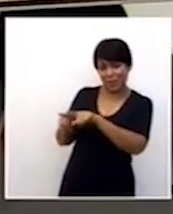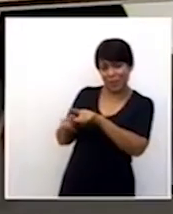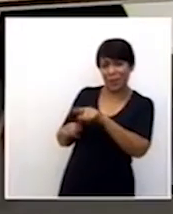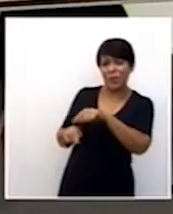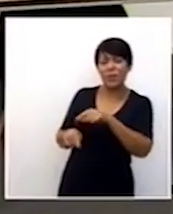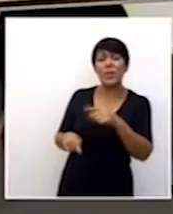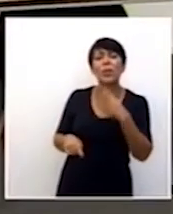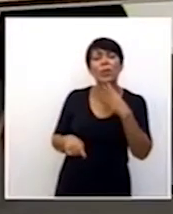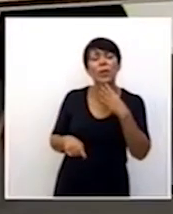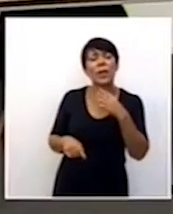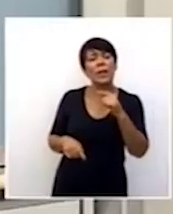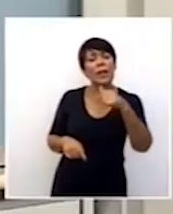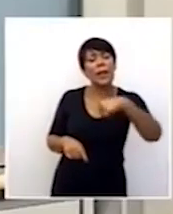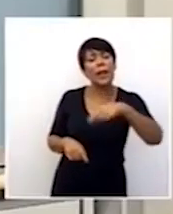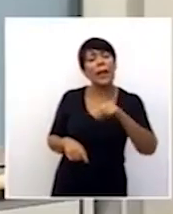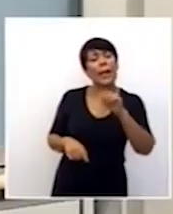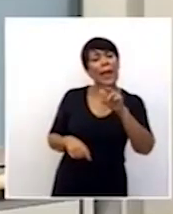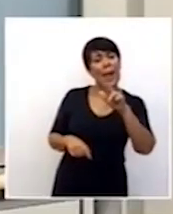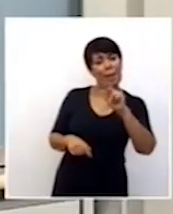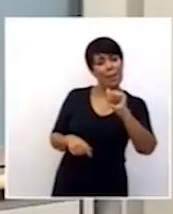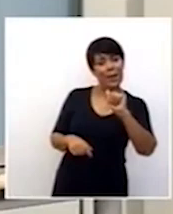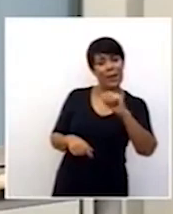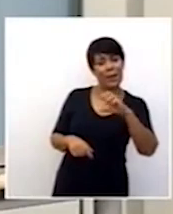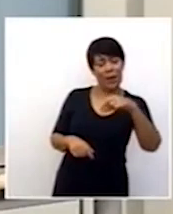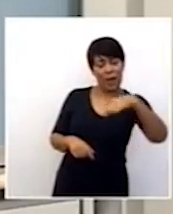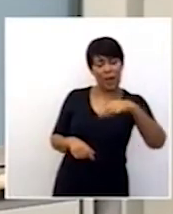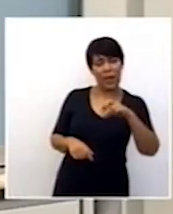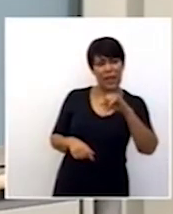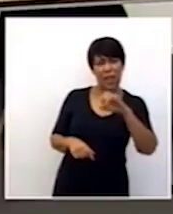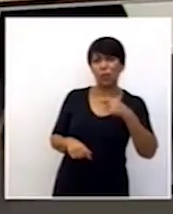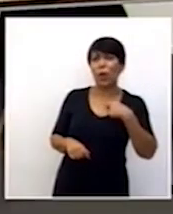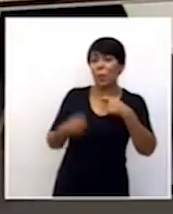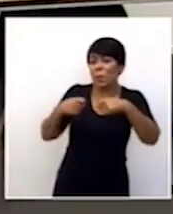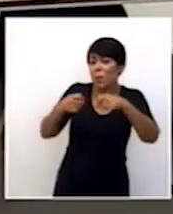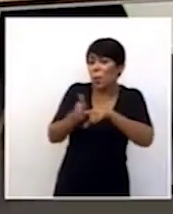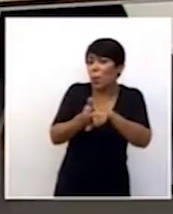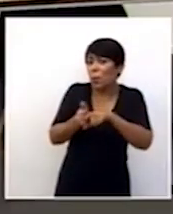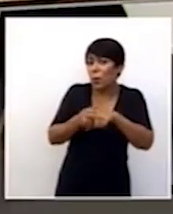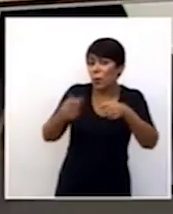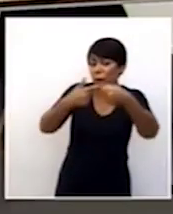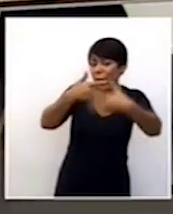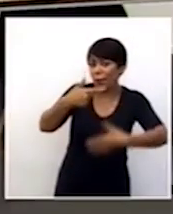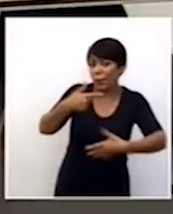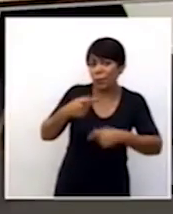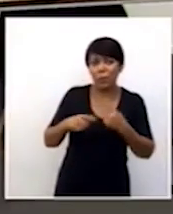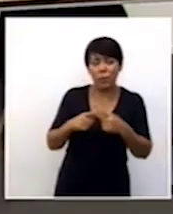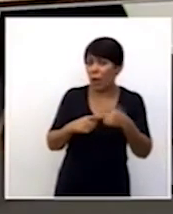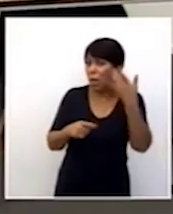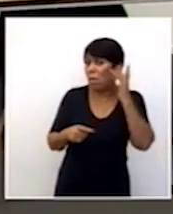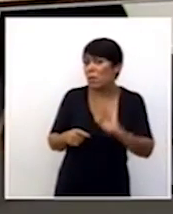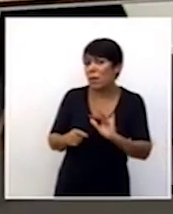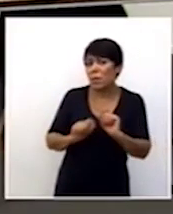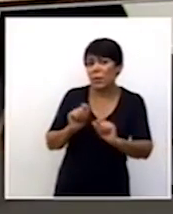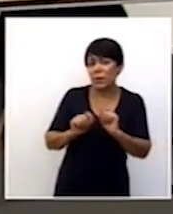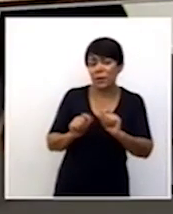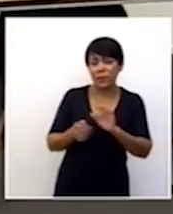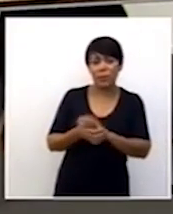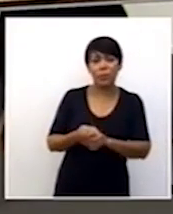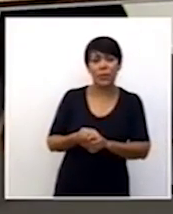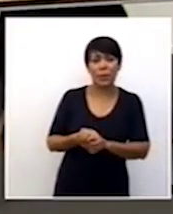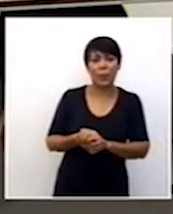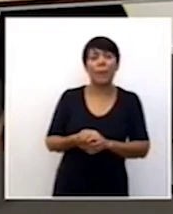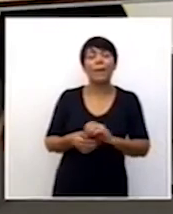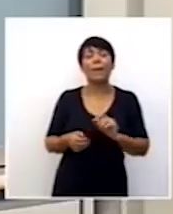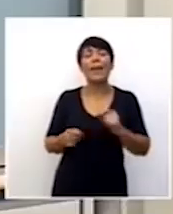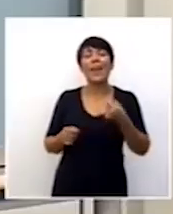que é quebra-queixo? Que eu tive que jogar no Google, eu não sabia o que era quebra-queixo. Eu também não fazia a mínima dessa aula, professora. Por favor, pois é,